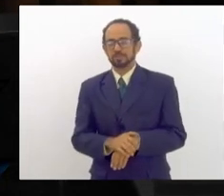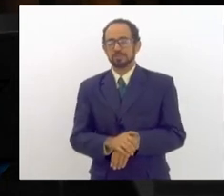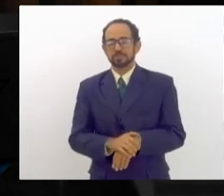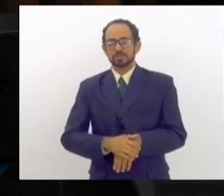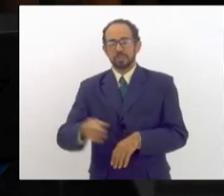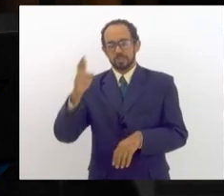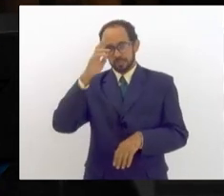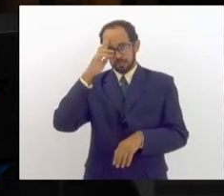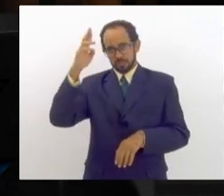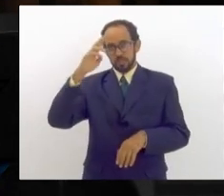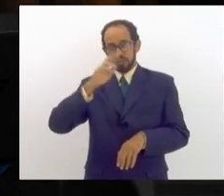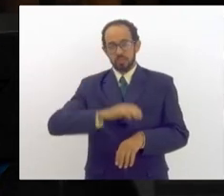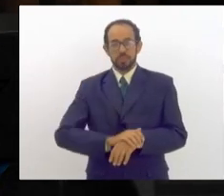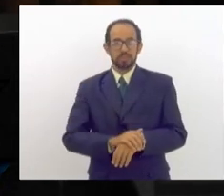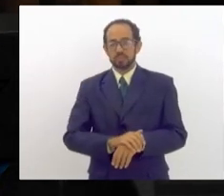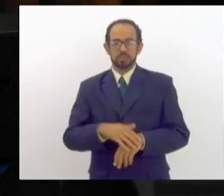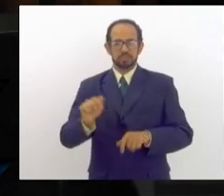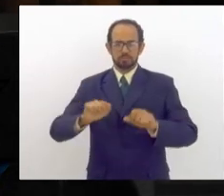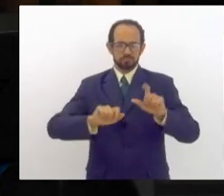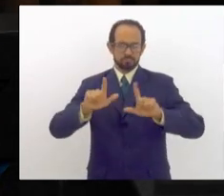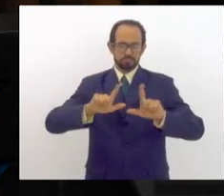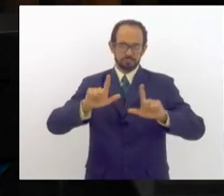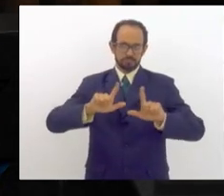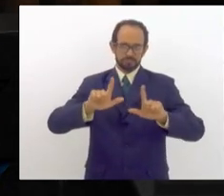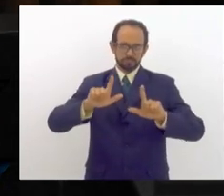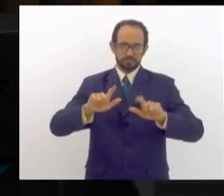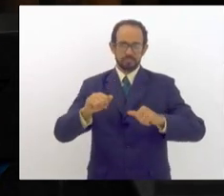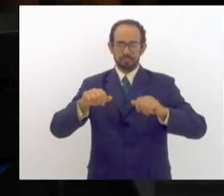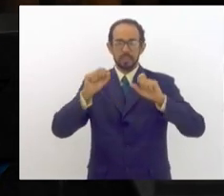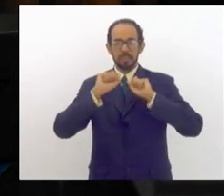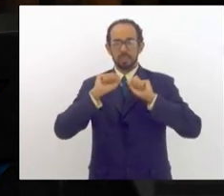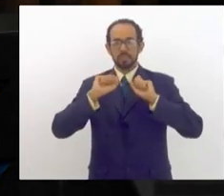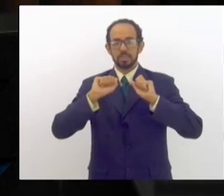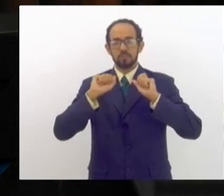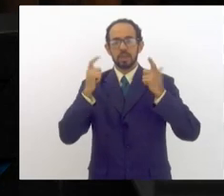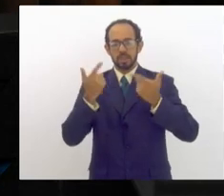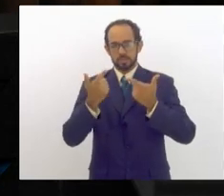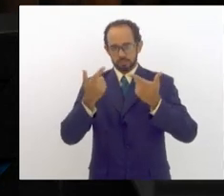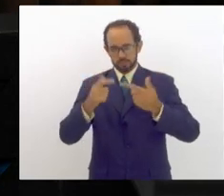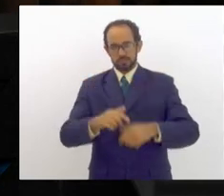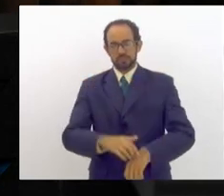senhoras e senhores telespectadores da TV alerj